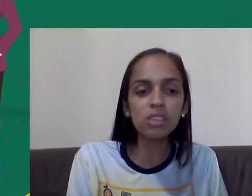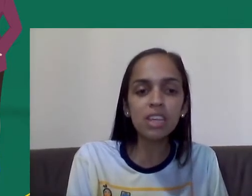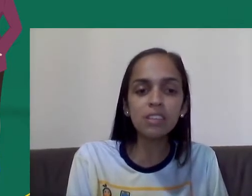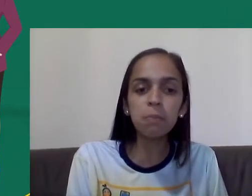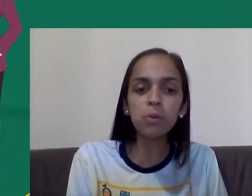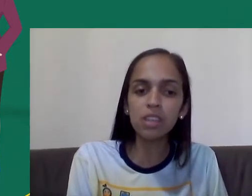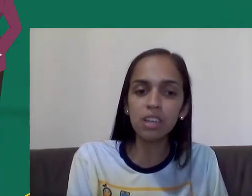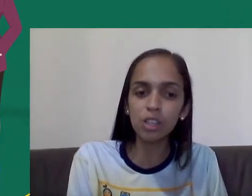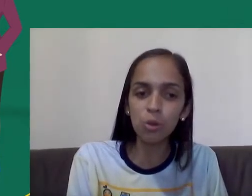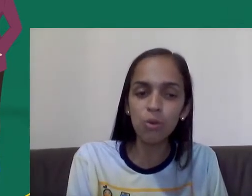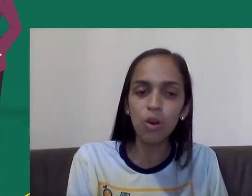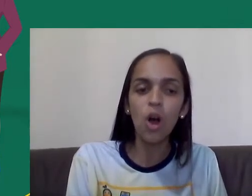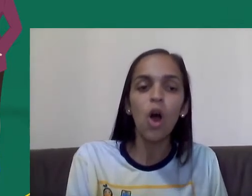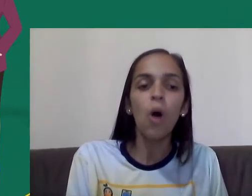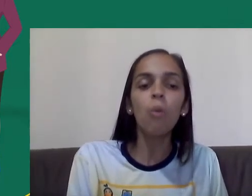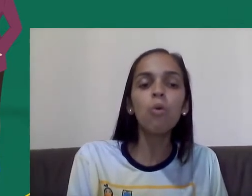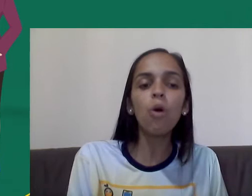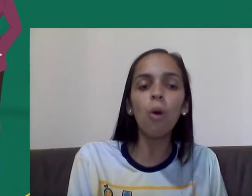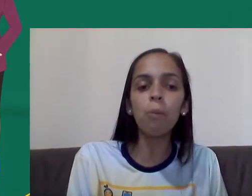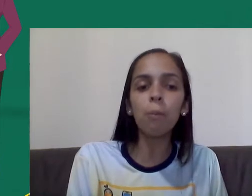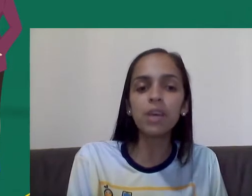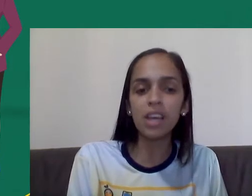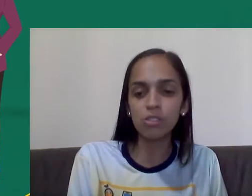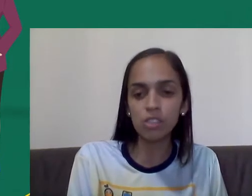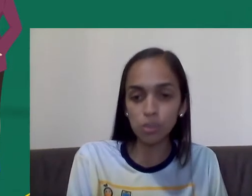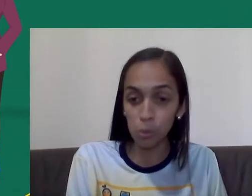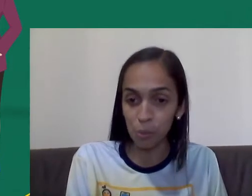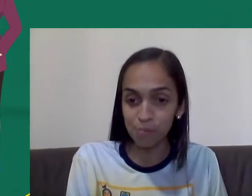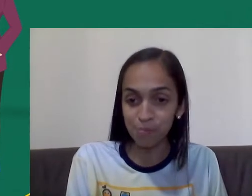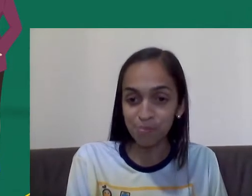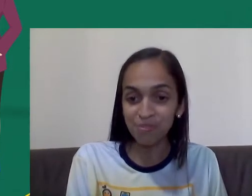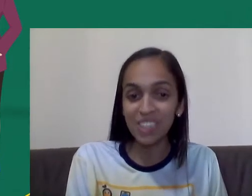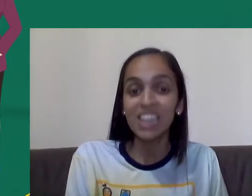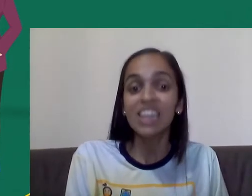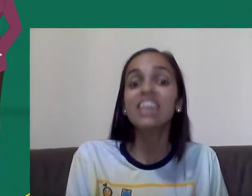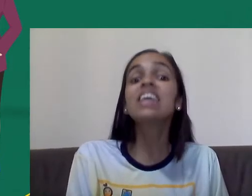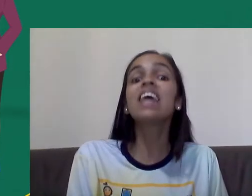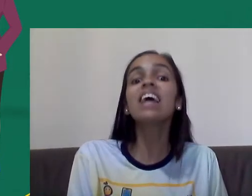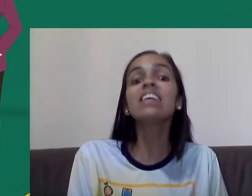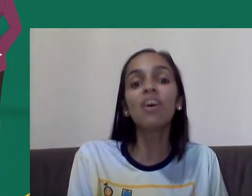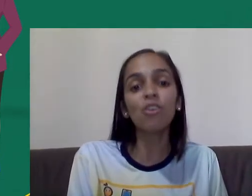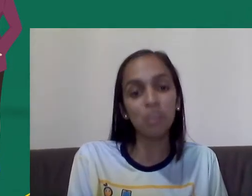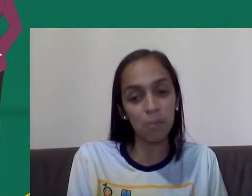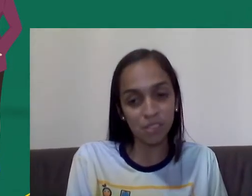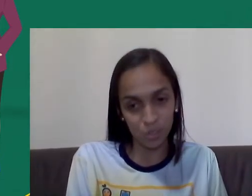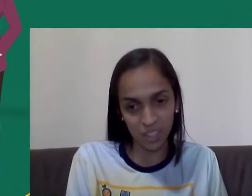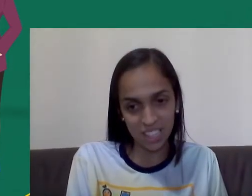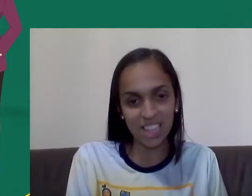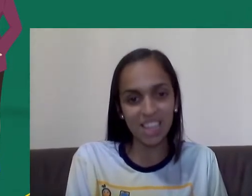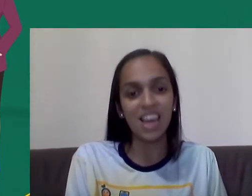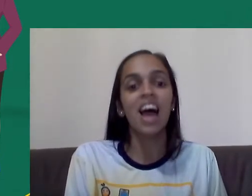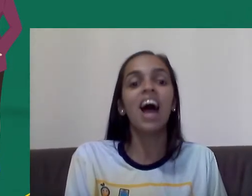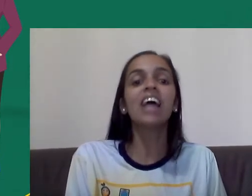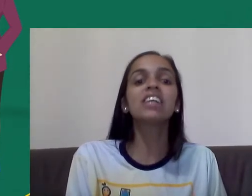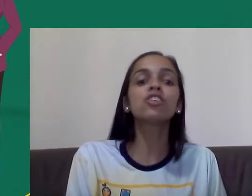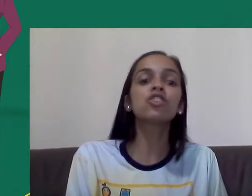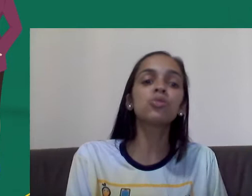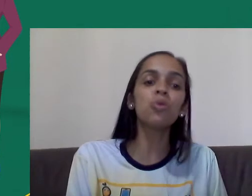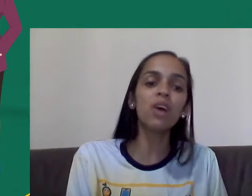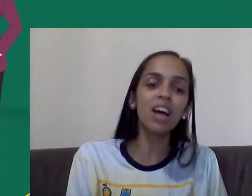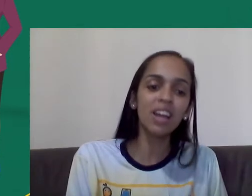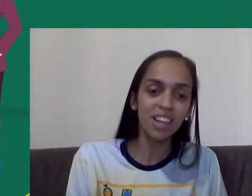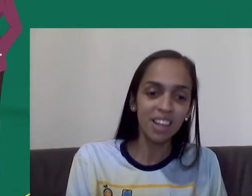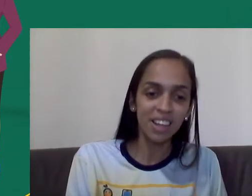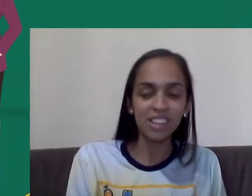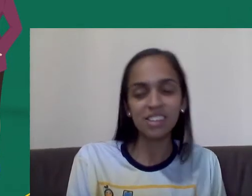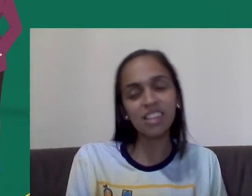estão disputando um copo pequeno de suco. E essa outra pessoa aqui ainda